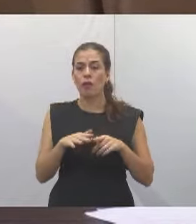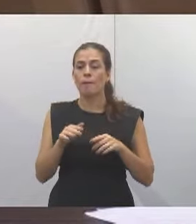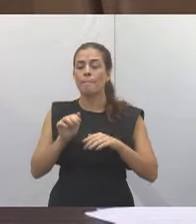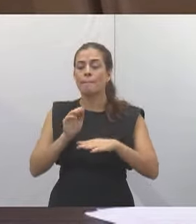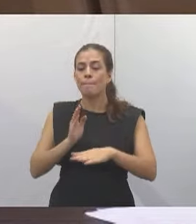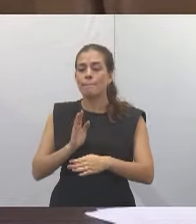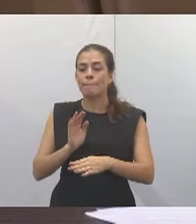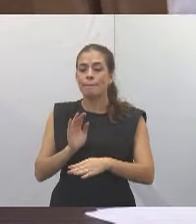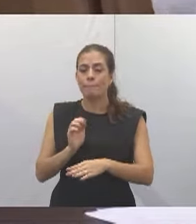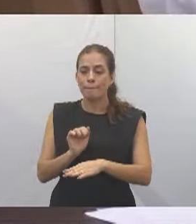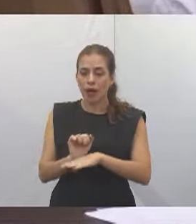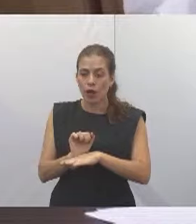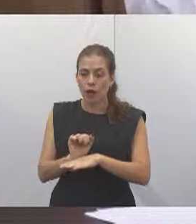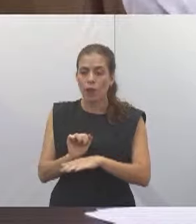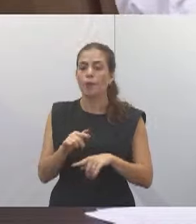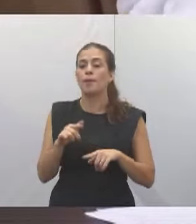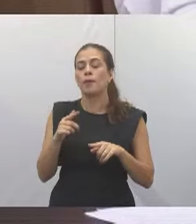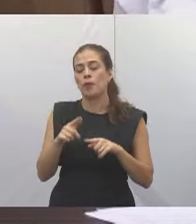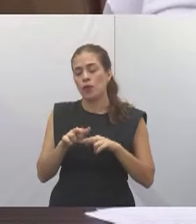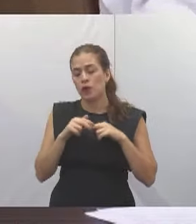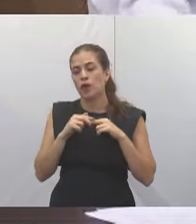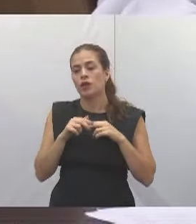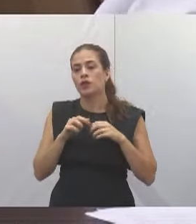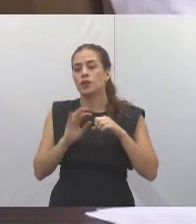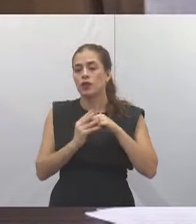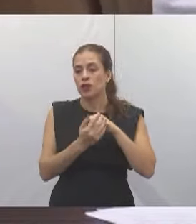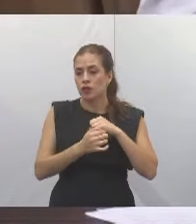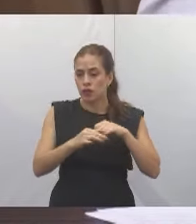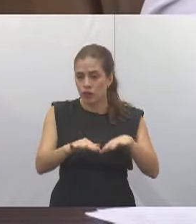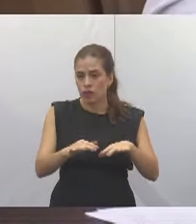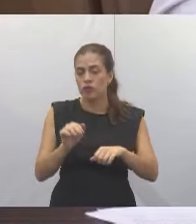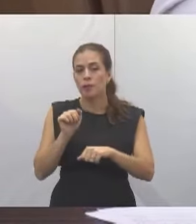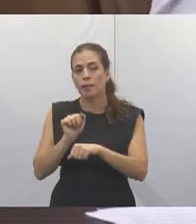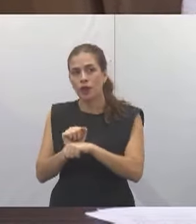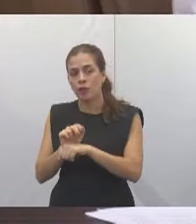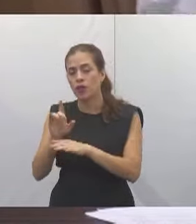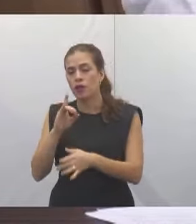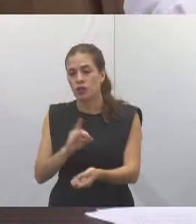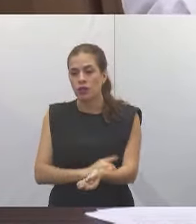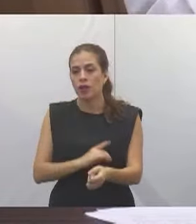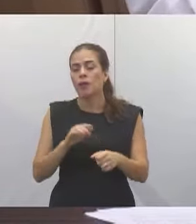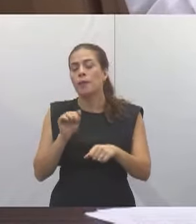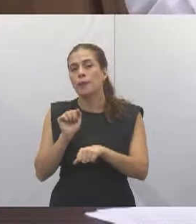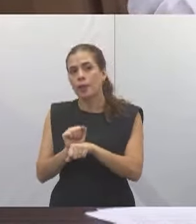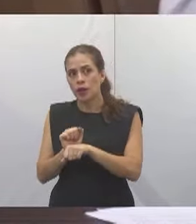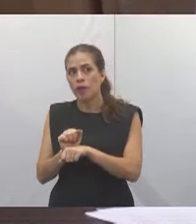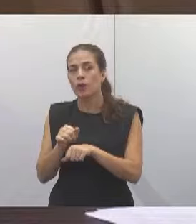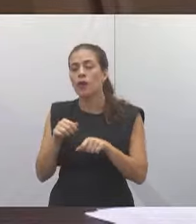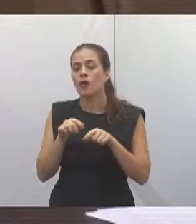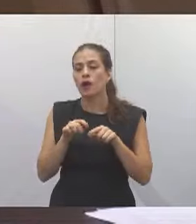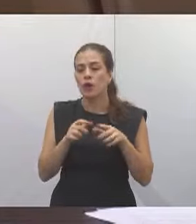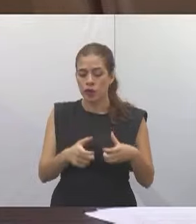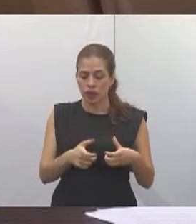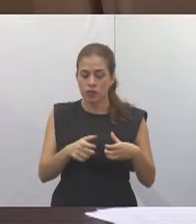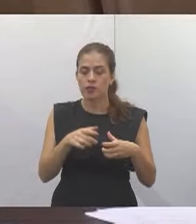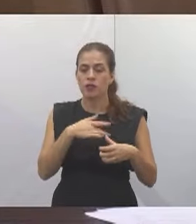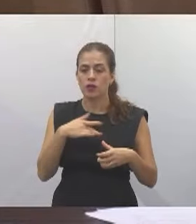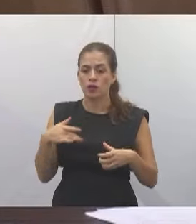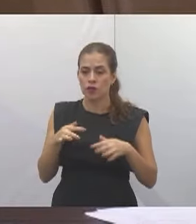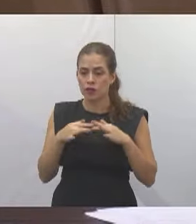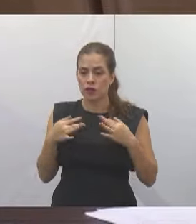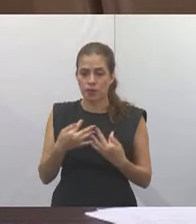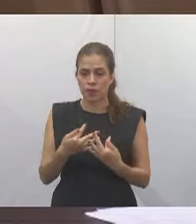por causa da dengue, parou por causa da reforma da unidade da saúde da família. Parou. Só que agora não tem mais unidade de saúde da família. Graças a